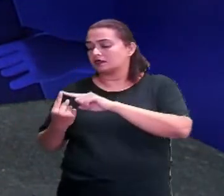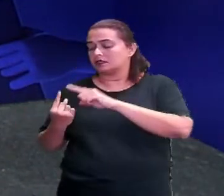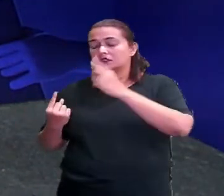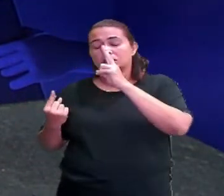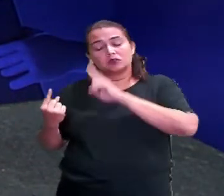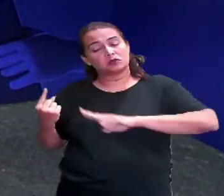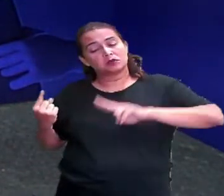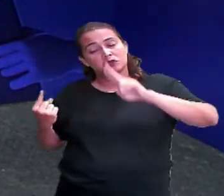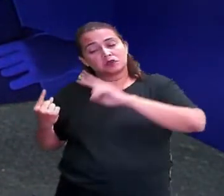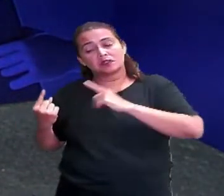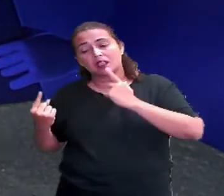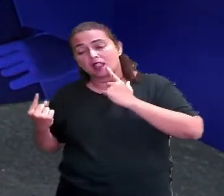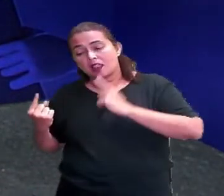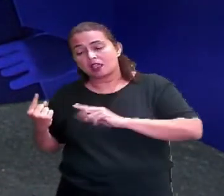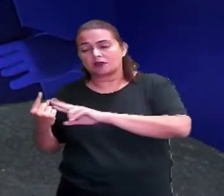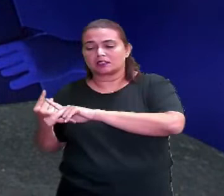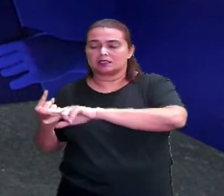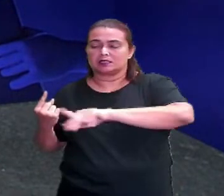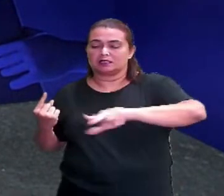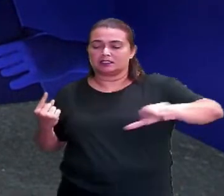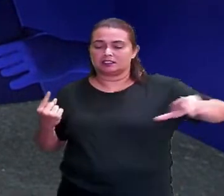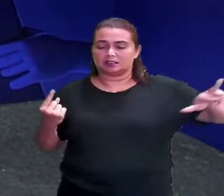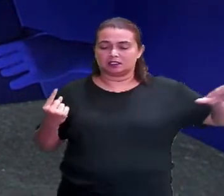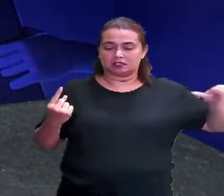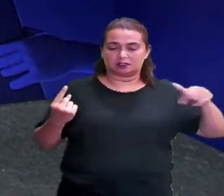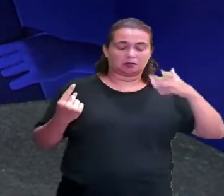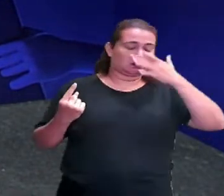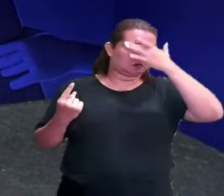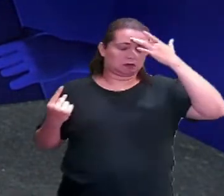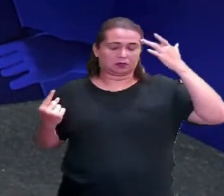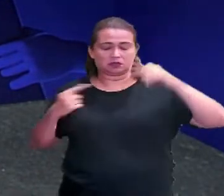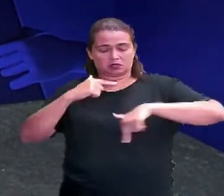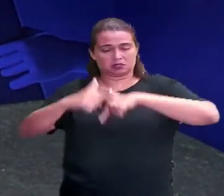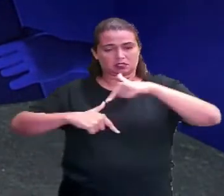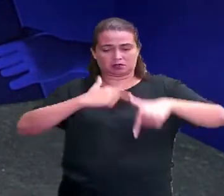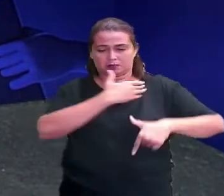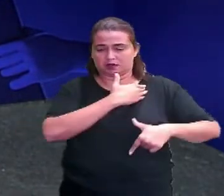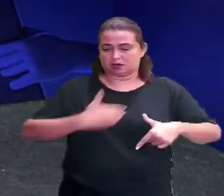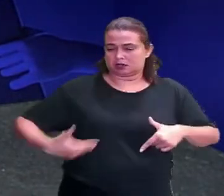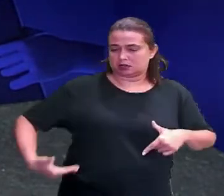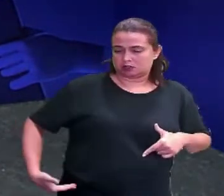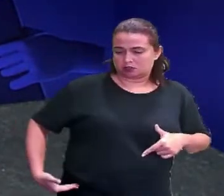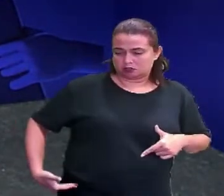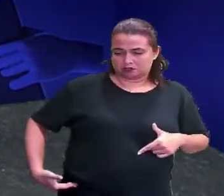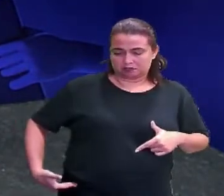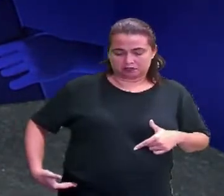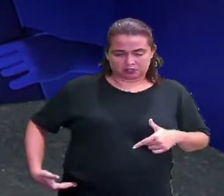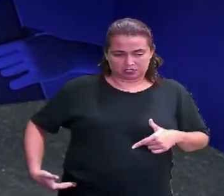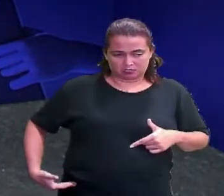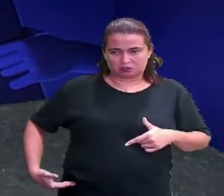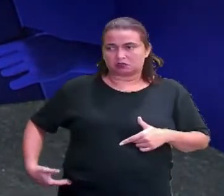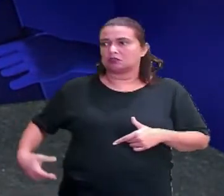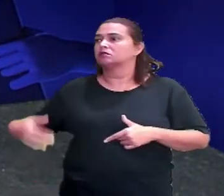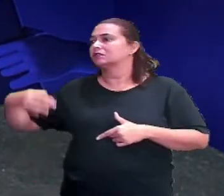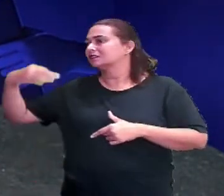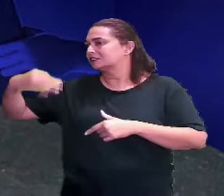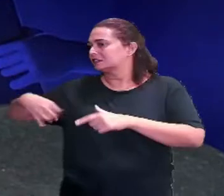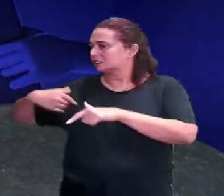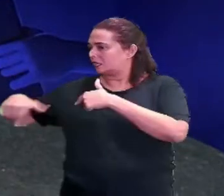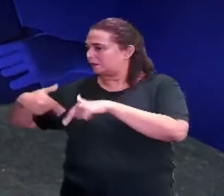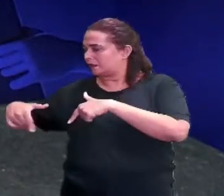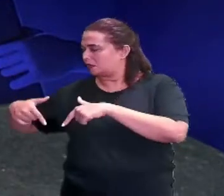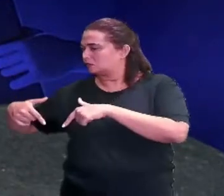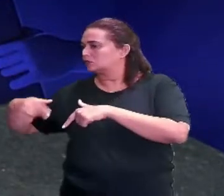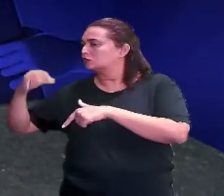Um diplomata não irá se comunicar em serviço da mesma forma familiar que fala em casa com seu filho. Então,